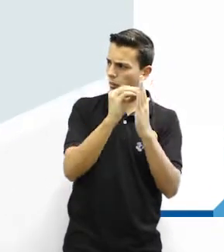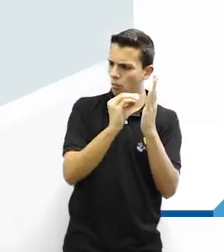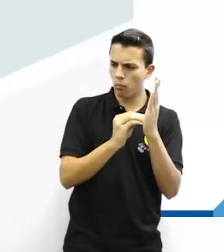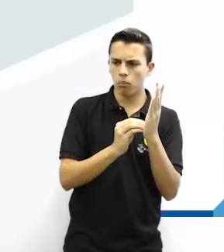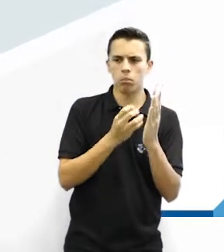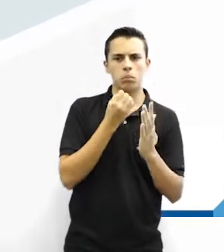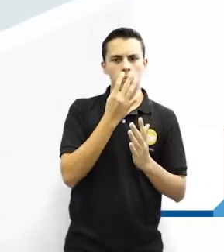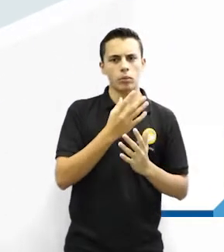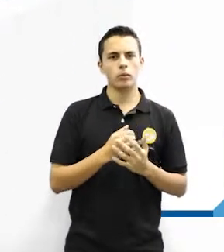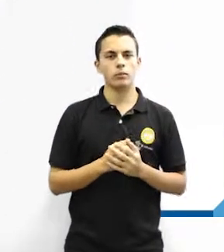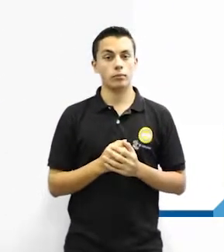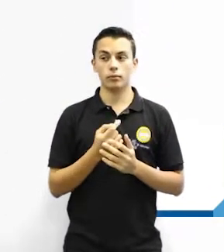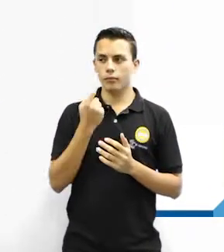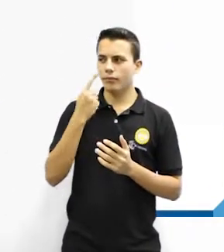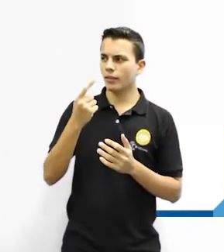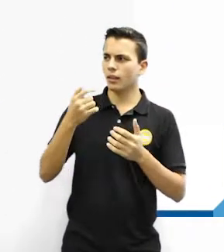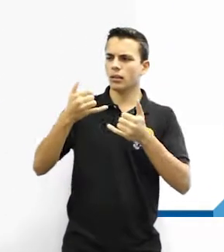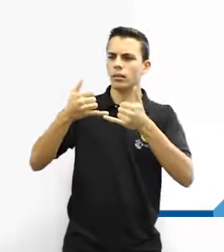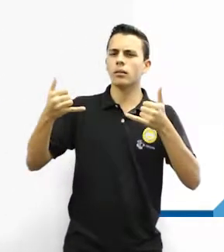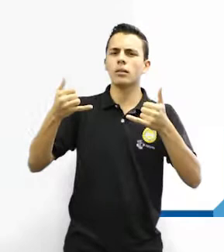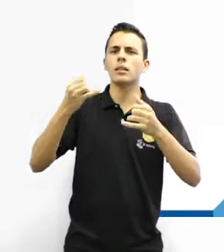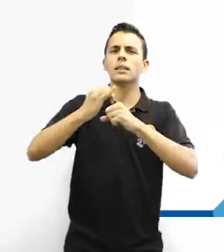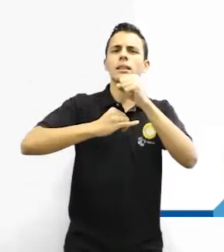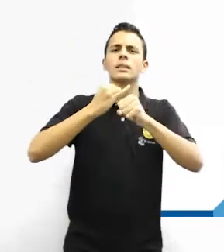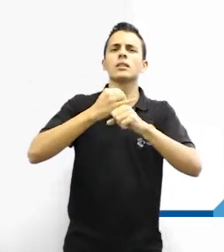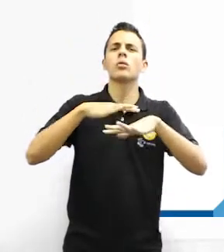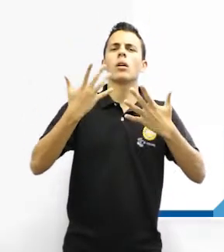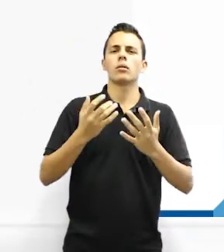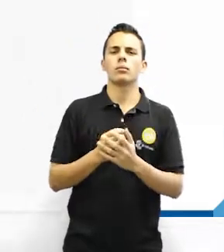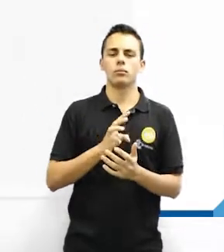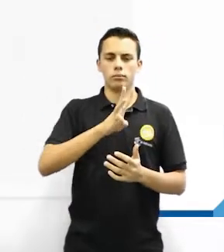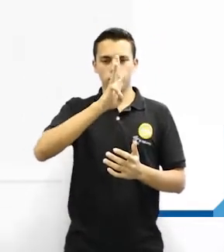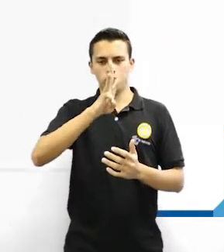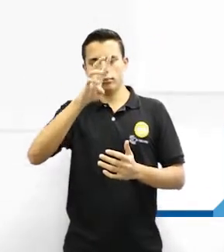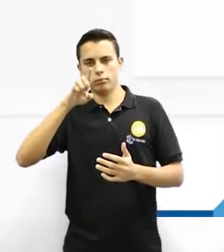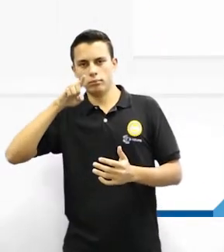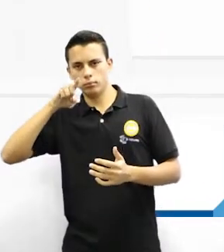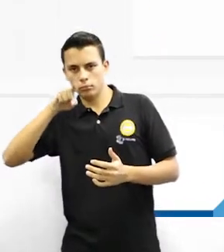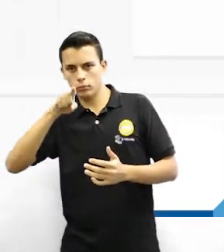olhar. Vamos dar o site, por favor, Nelson, pode falar.